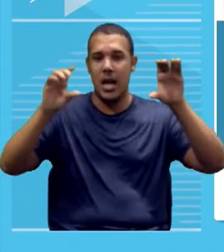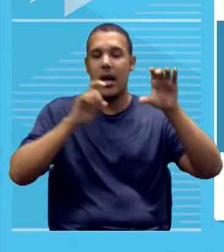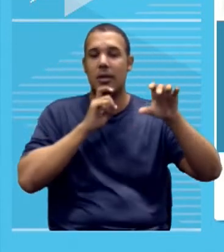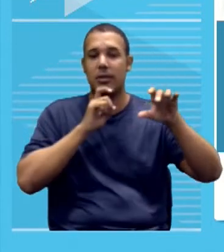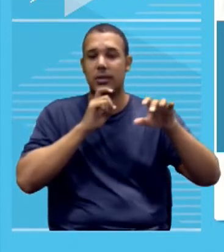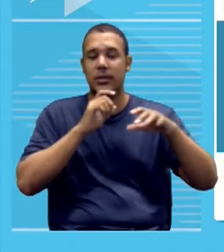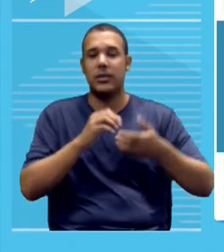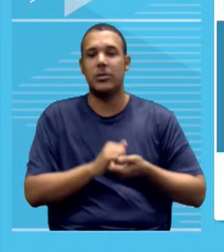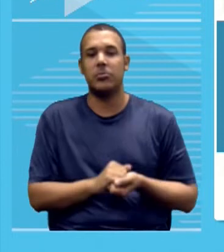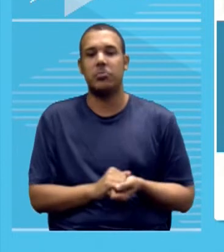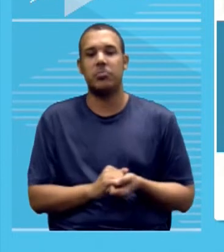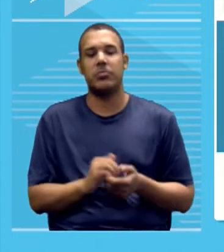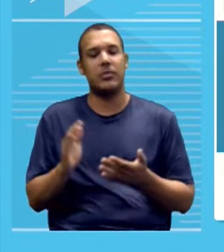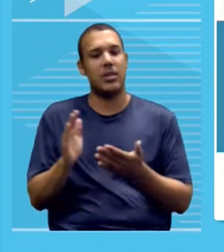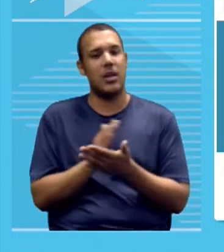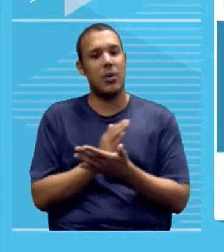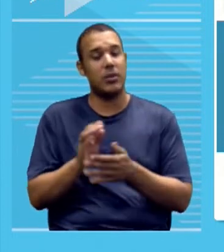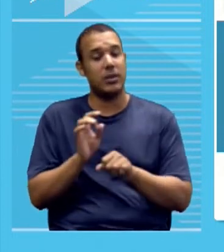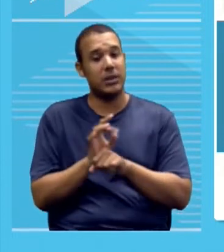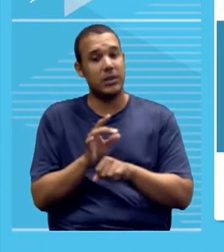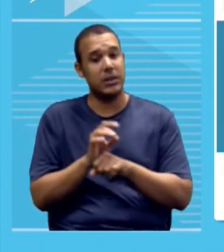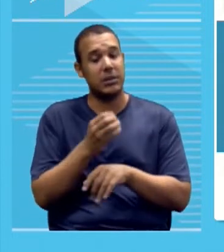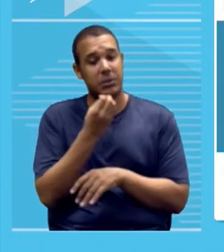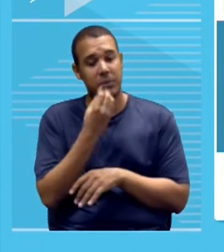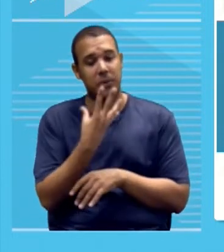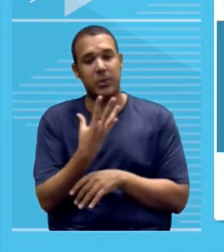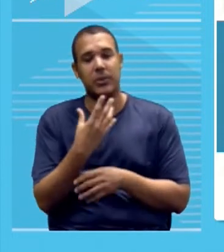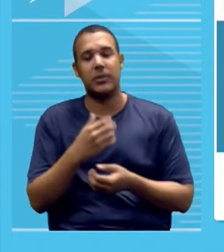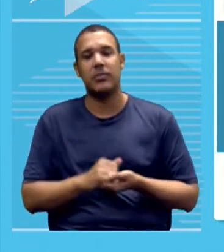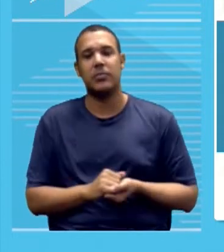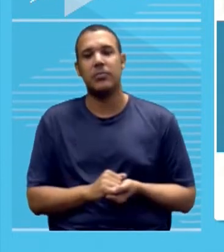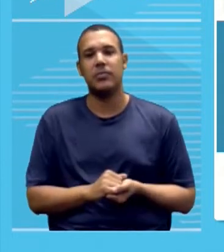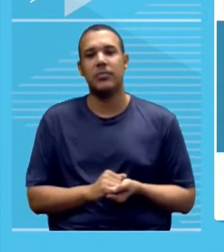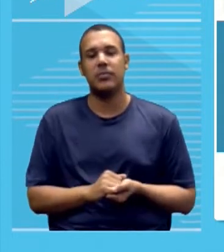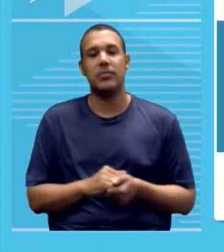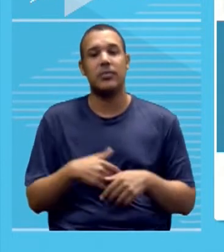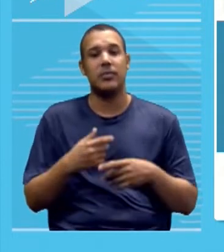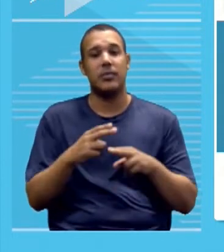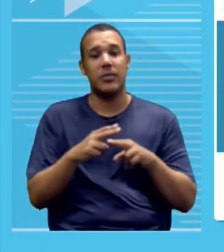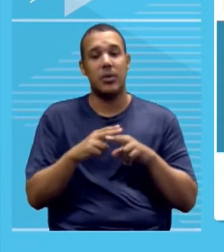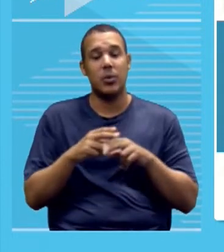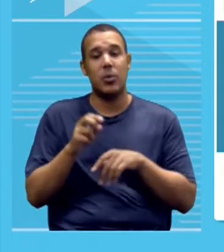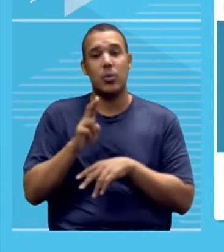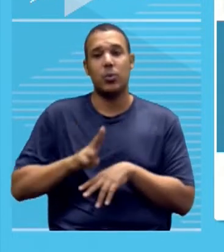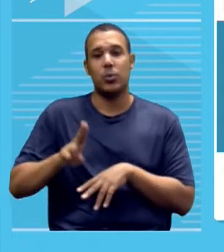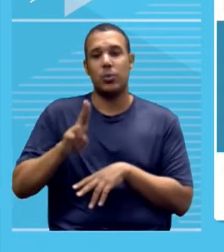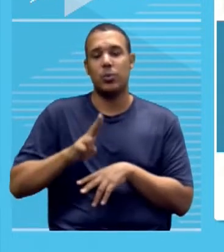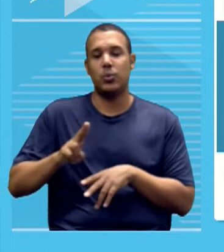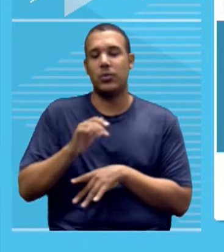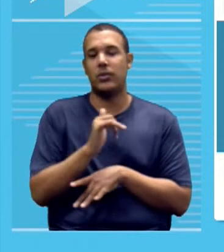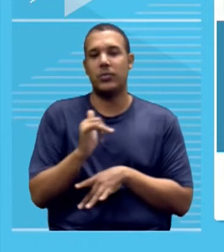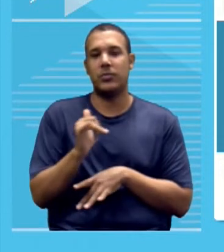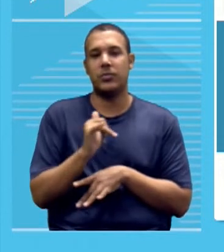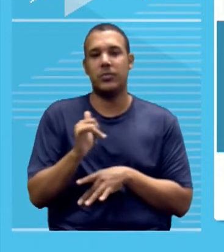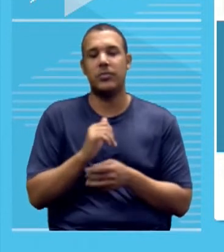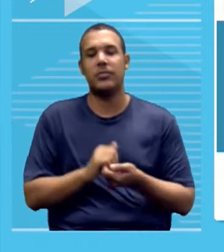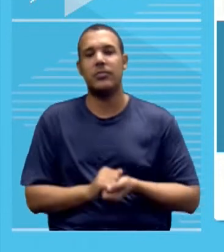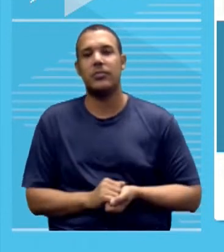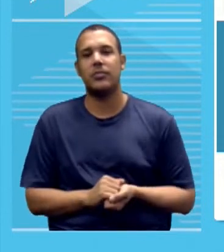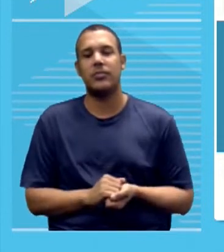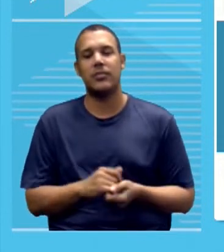bom? Algumas dicasinhas que vale a pena a gente comentar, justamente por causa dessa potência elétrica, desse consumo elétrico que a gente